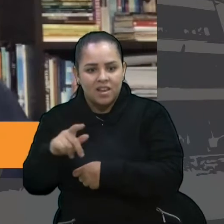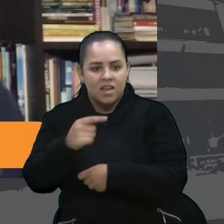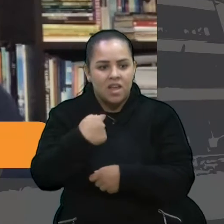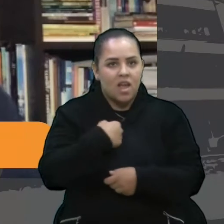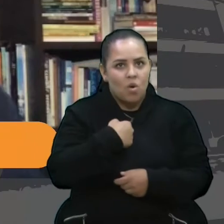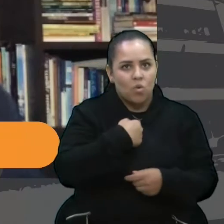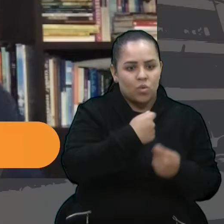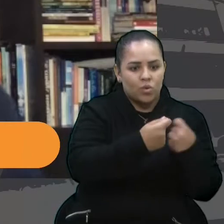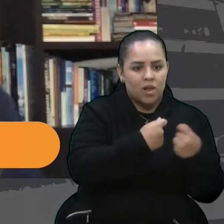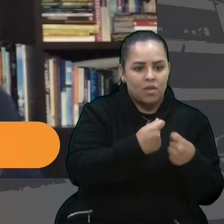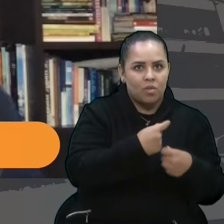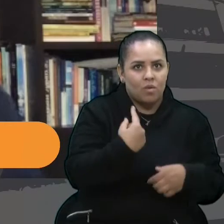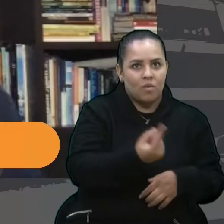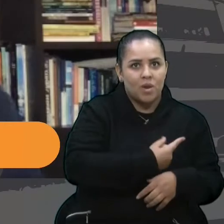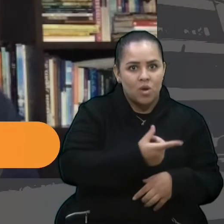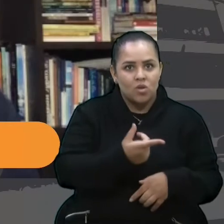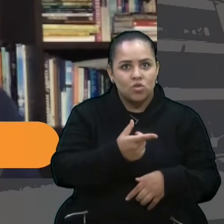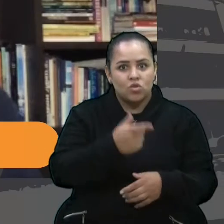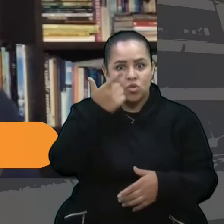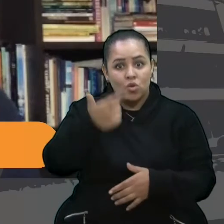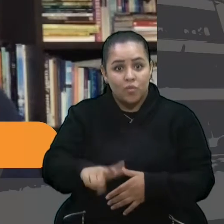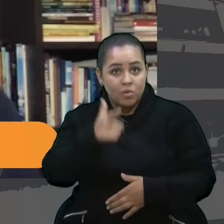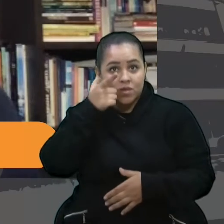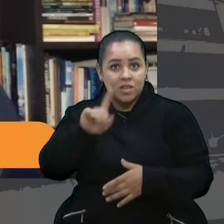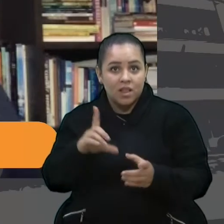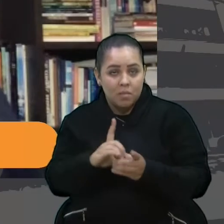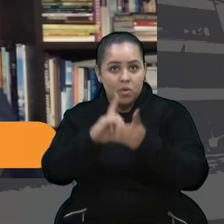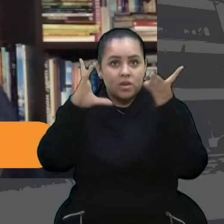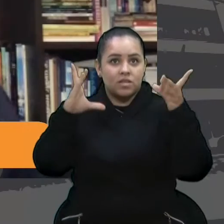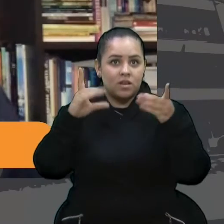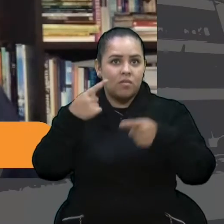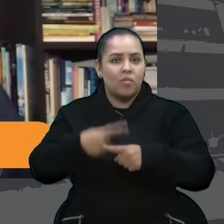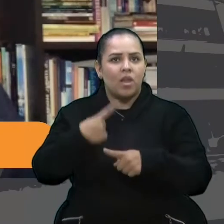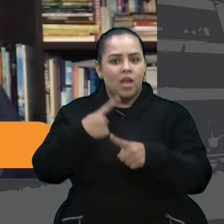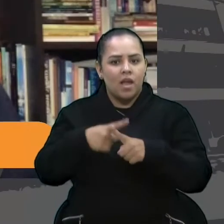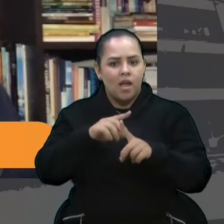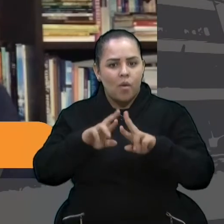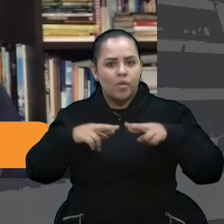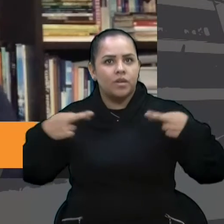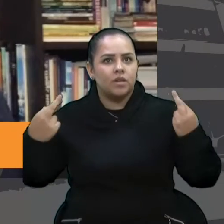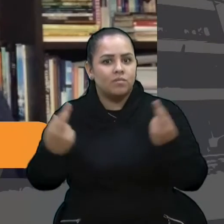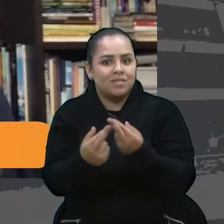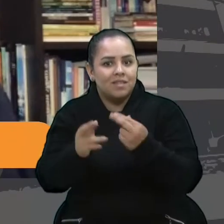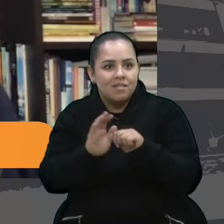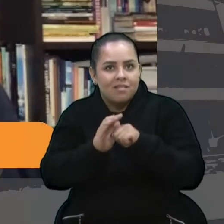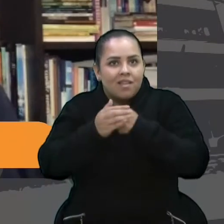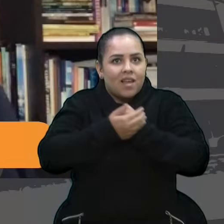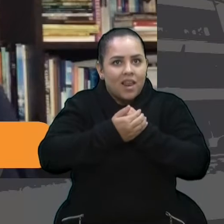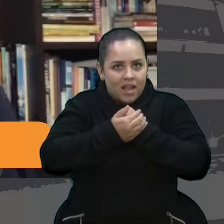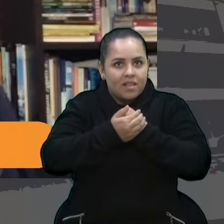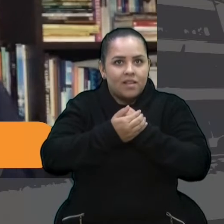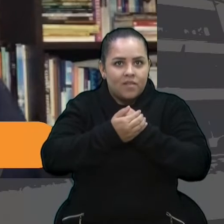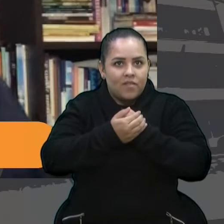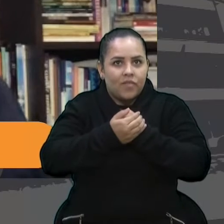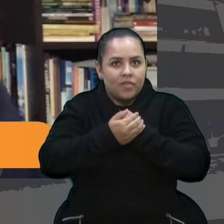mais um tijolinho para fazer democracia. Foi o que ele me disse. Freitas Nobre se reuniu secretamente no gabinete dele, no